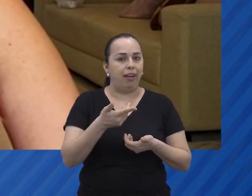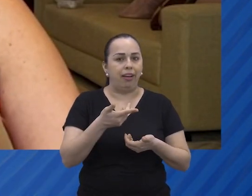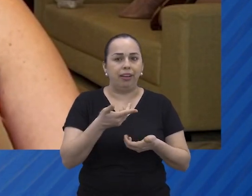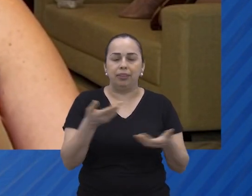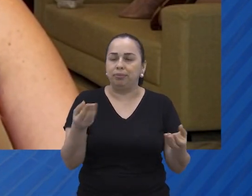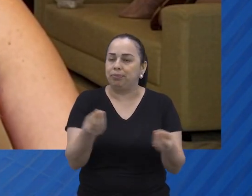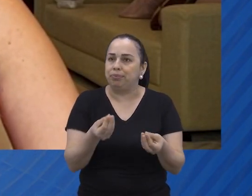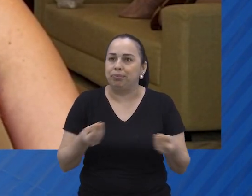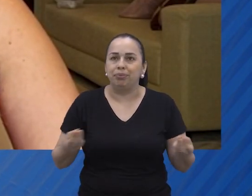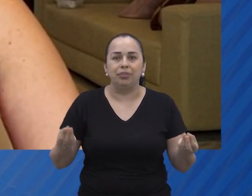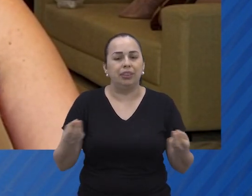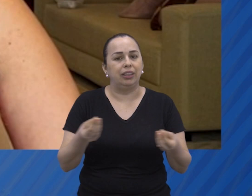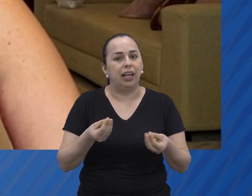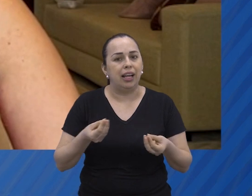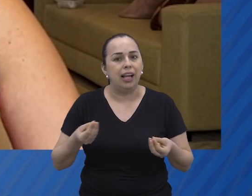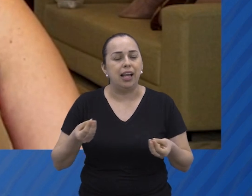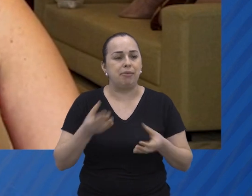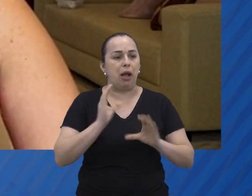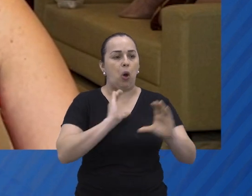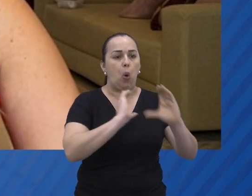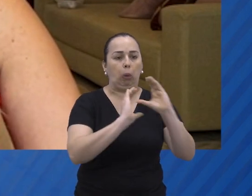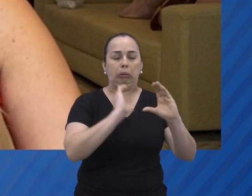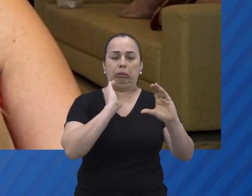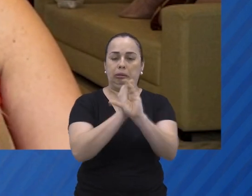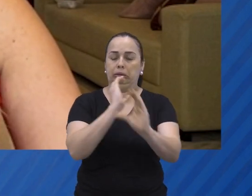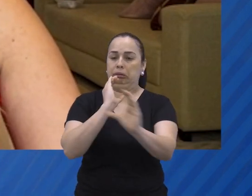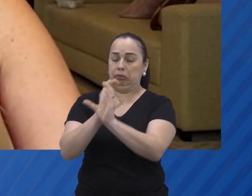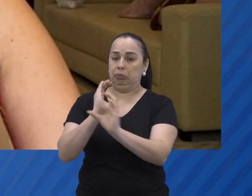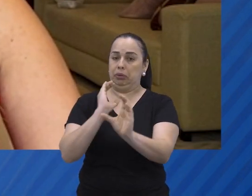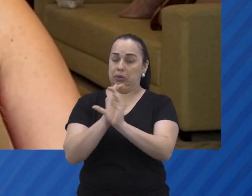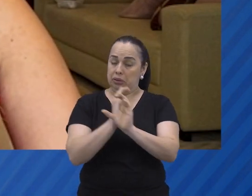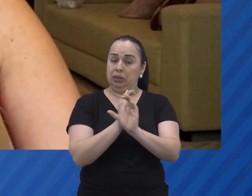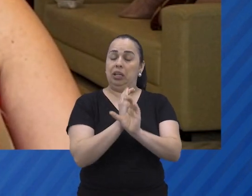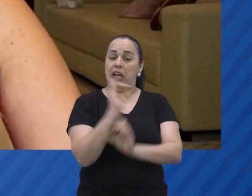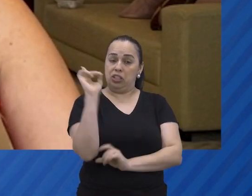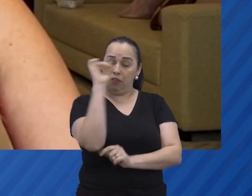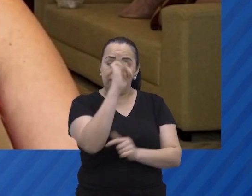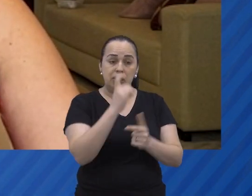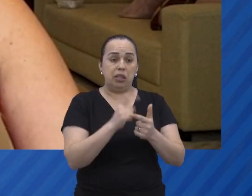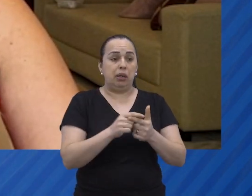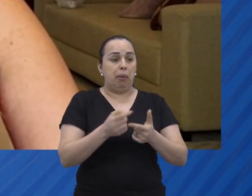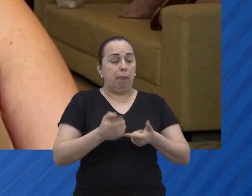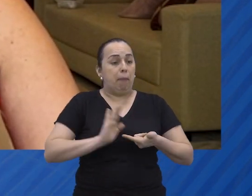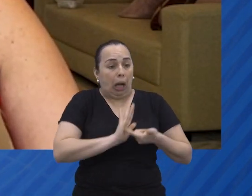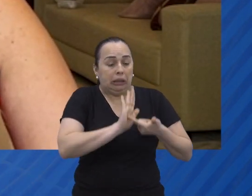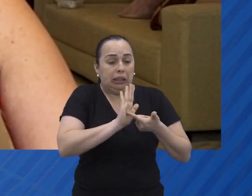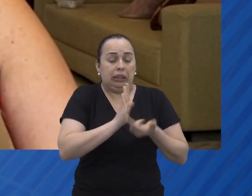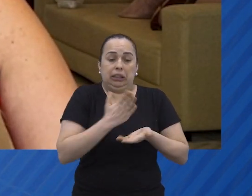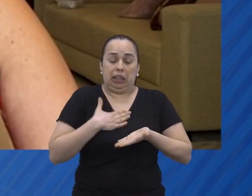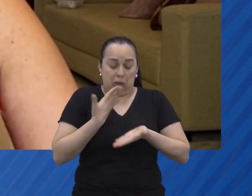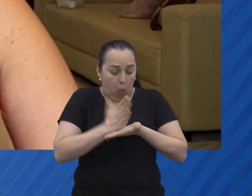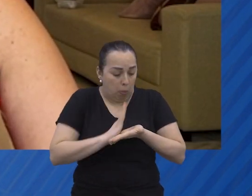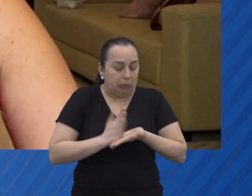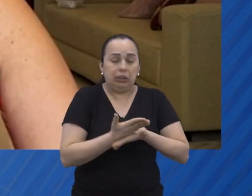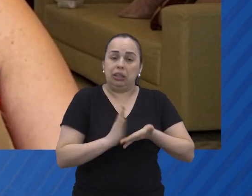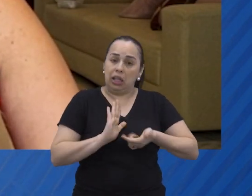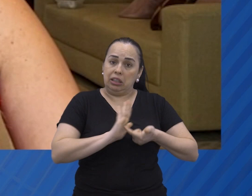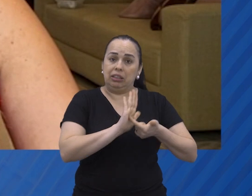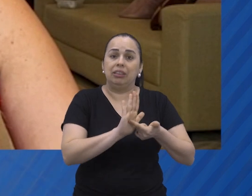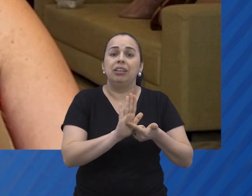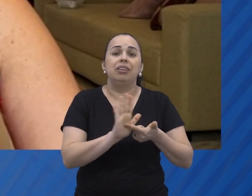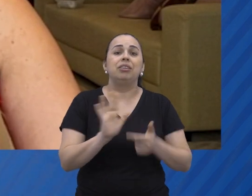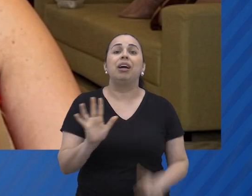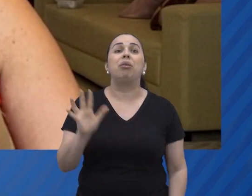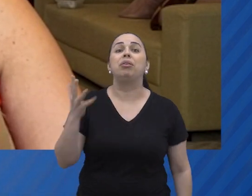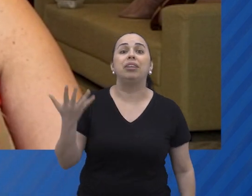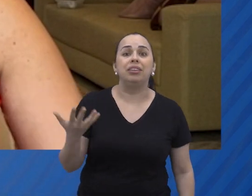mais dificuldade de se comunicar, de expressar um desconforto, o que acaba